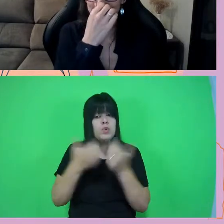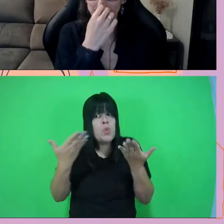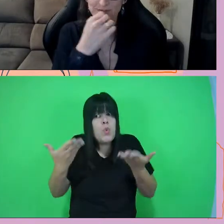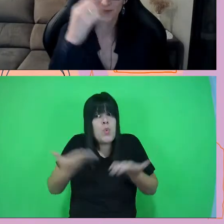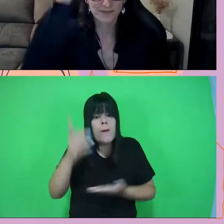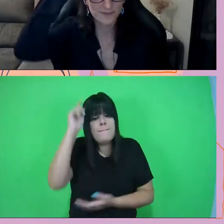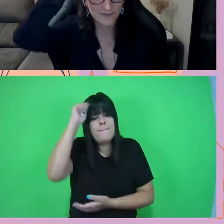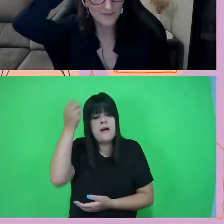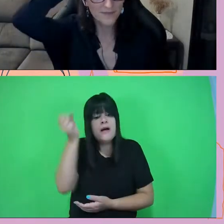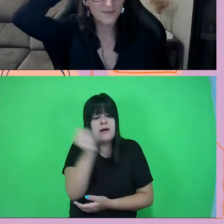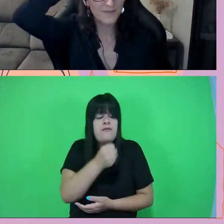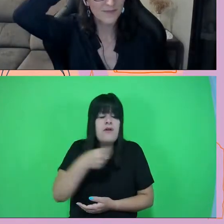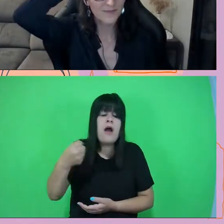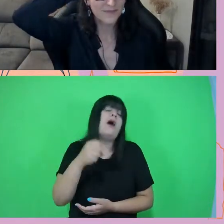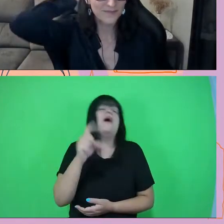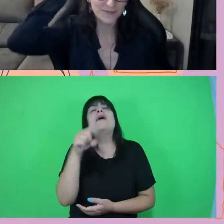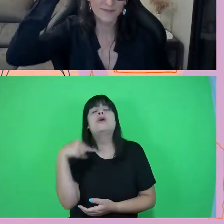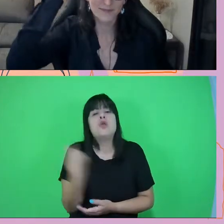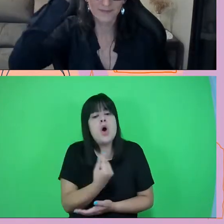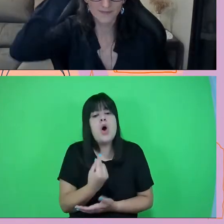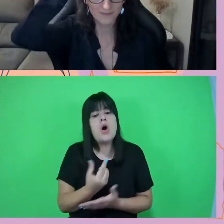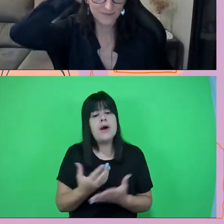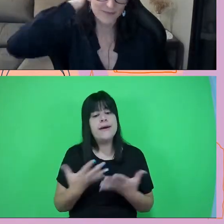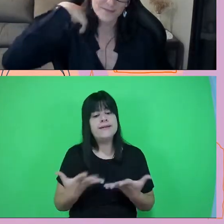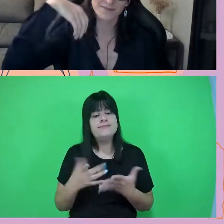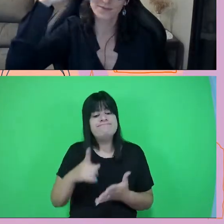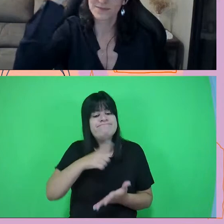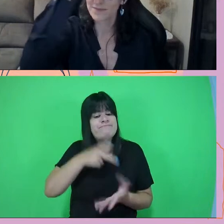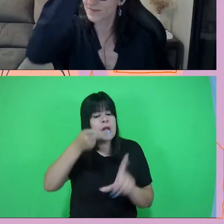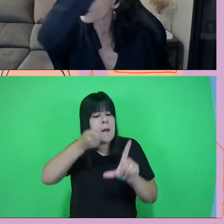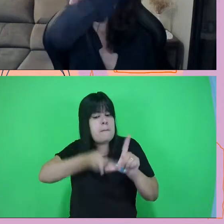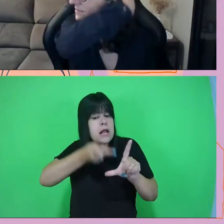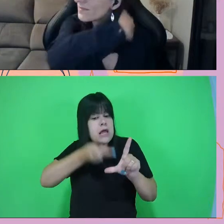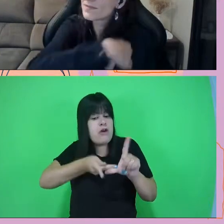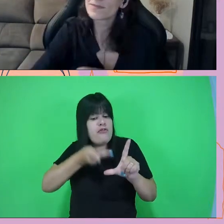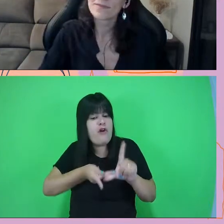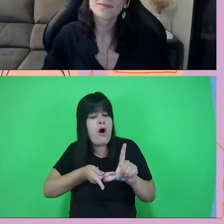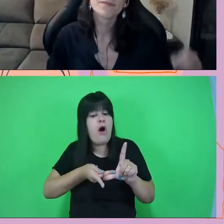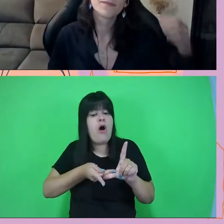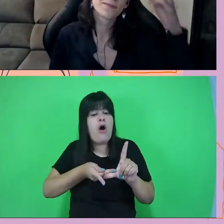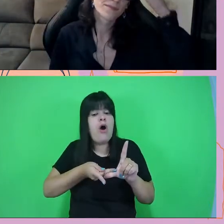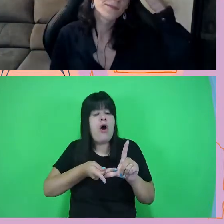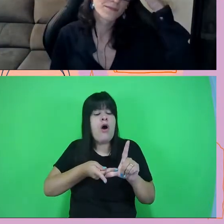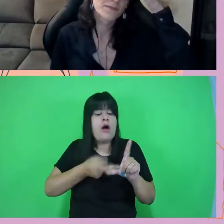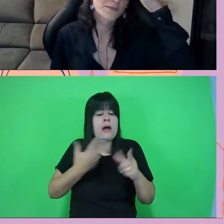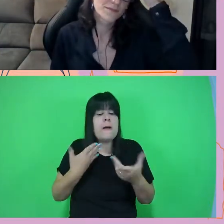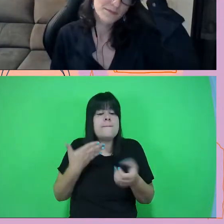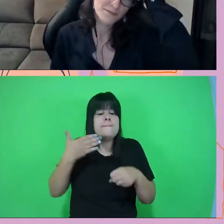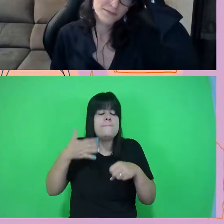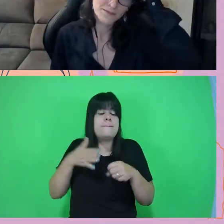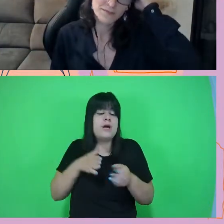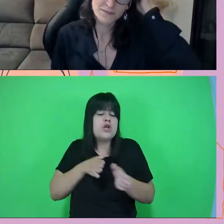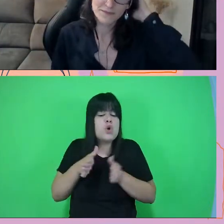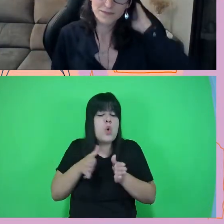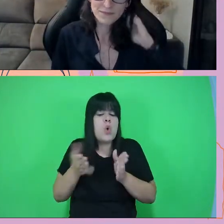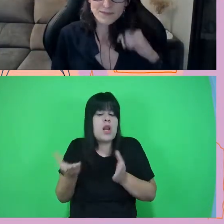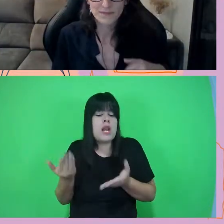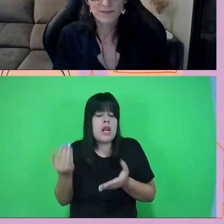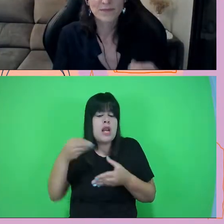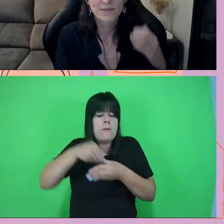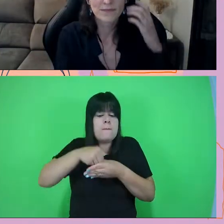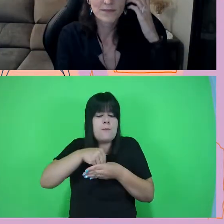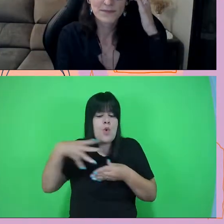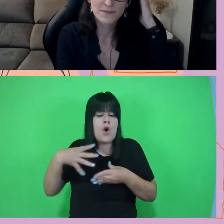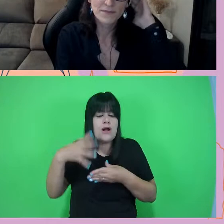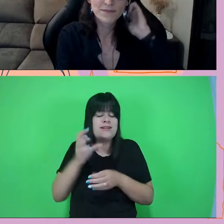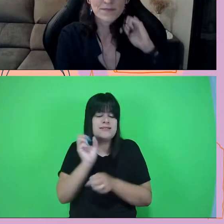Cervejeiras, a gente tem uma plataforma, né, de difusão de conhecimentos cervejeiros. A gente está construindo